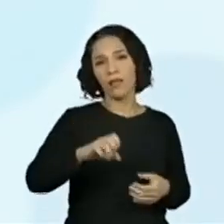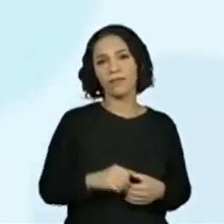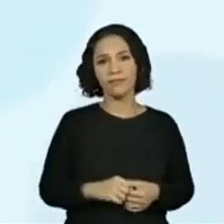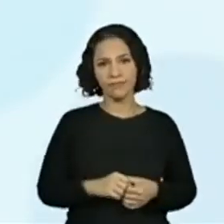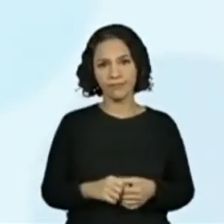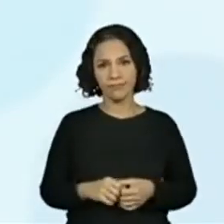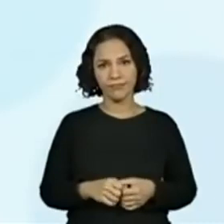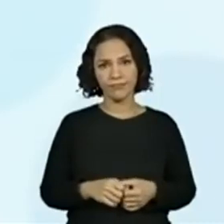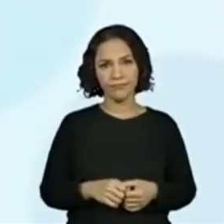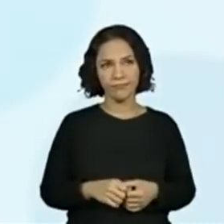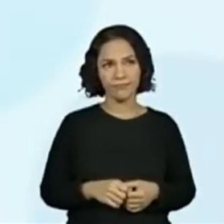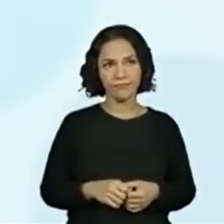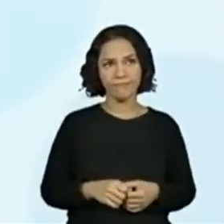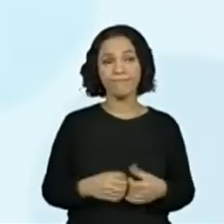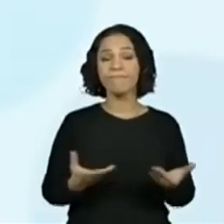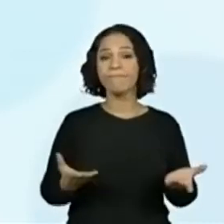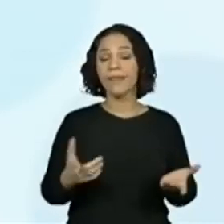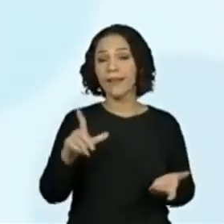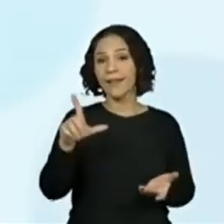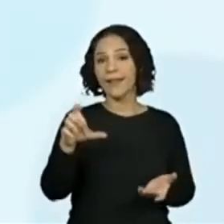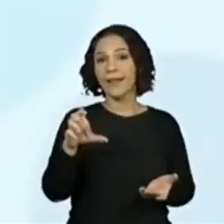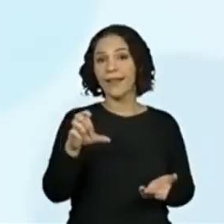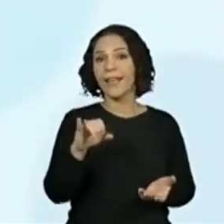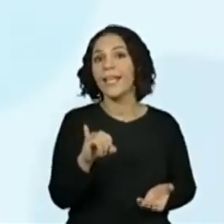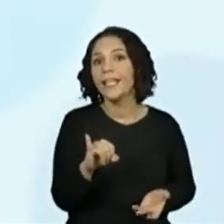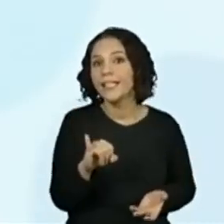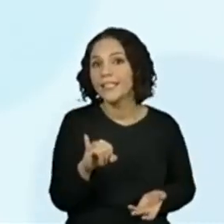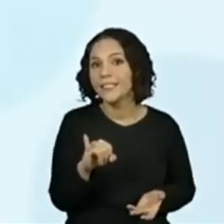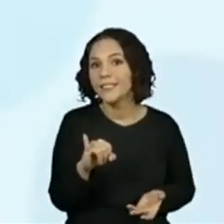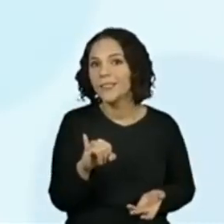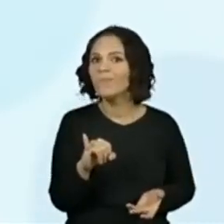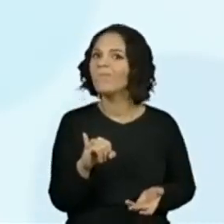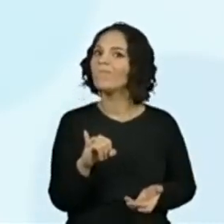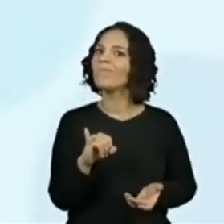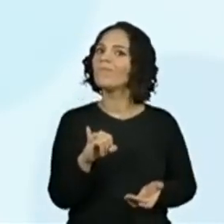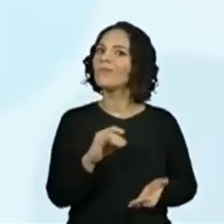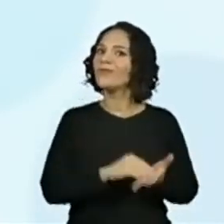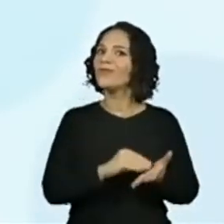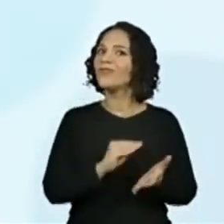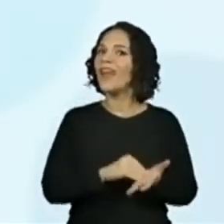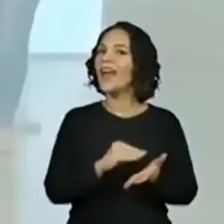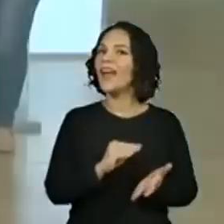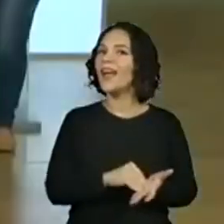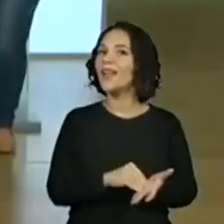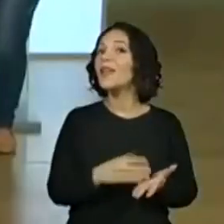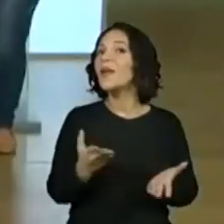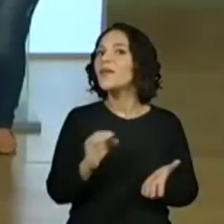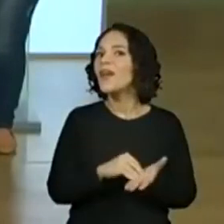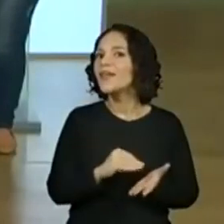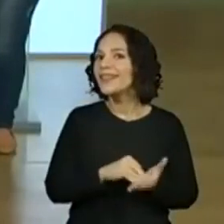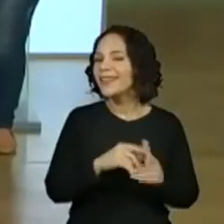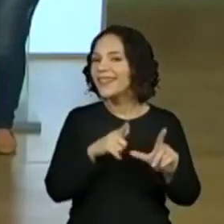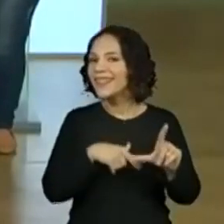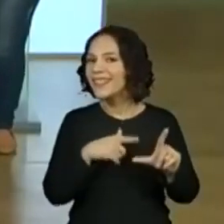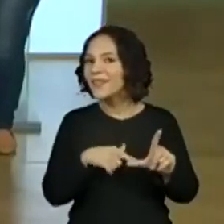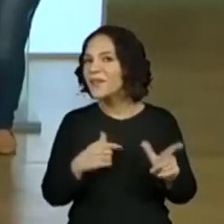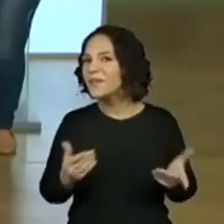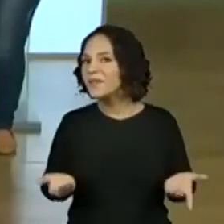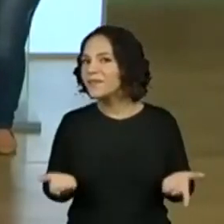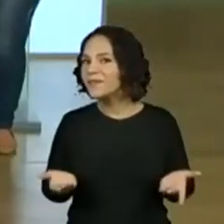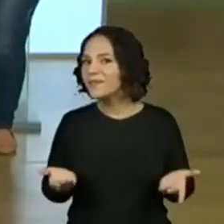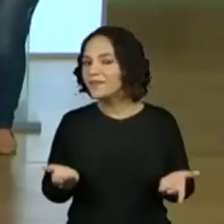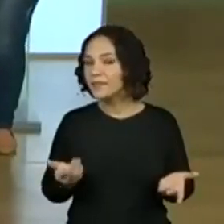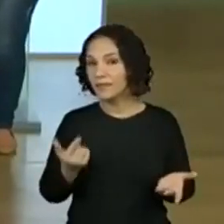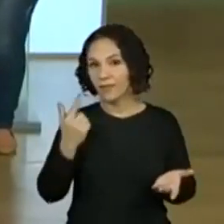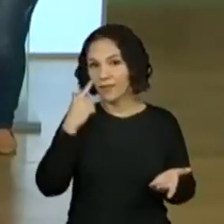lei. E agora? Esse som aí precisa de uma letra, turminha. Qual é a letra que ela precisa colocar ali,